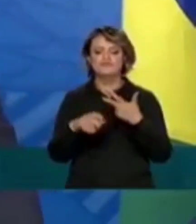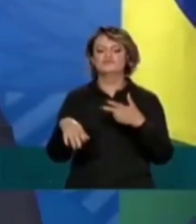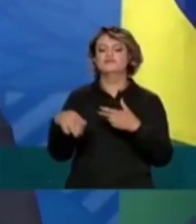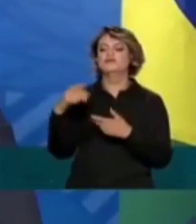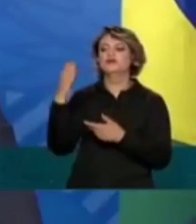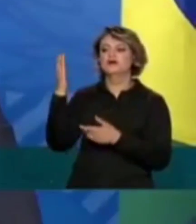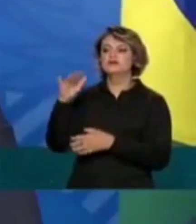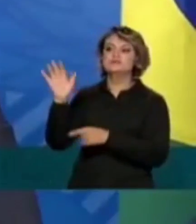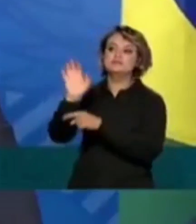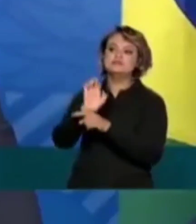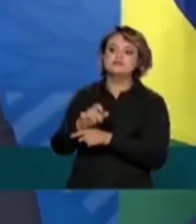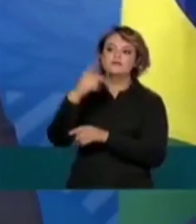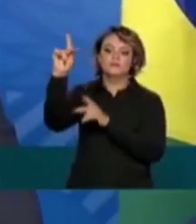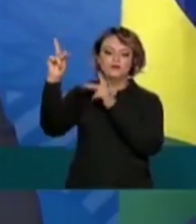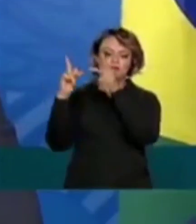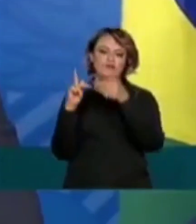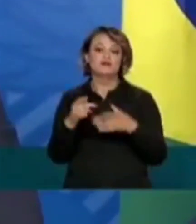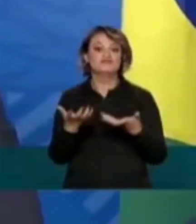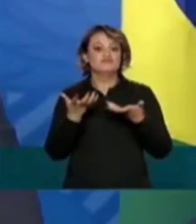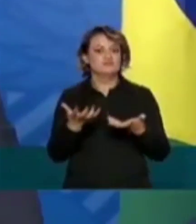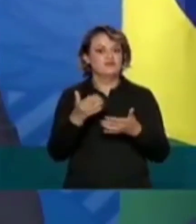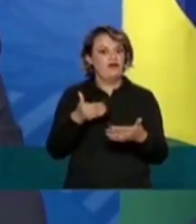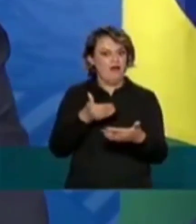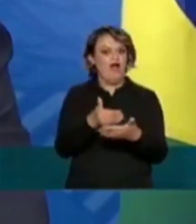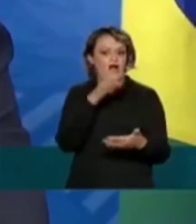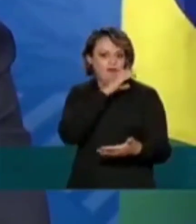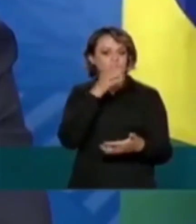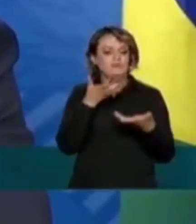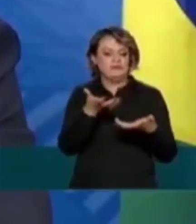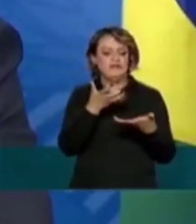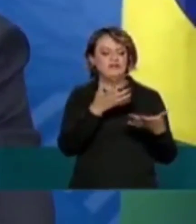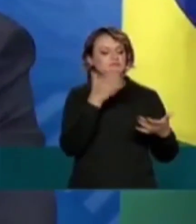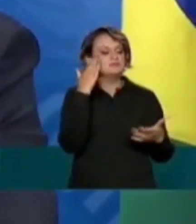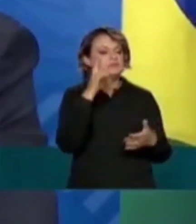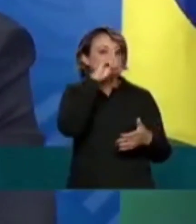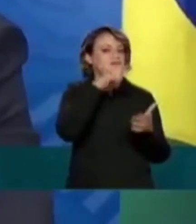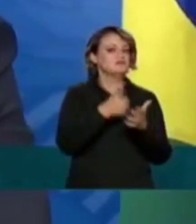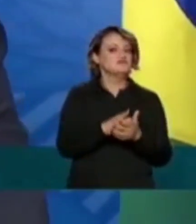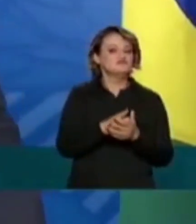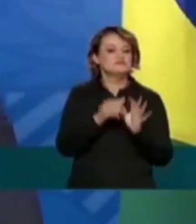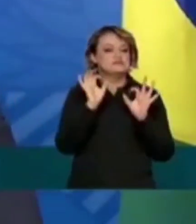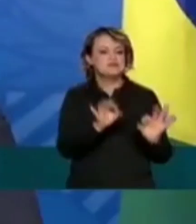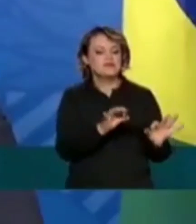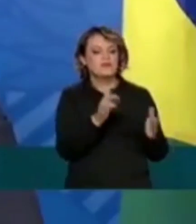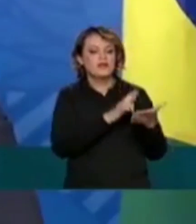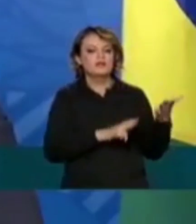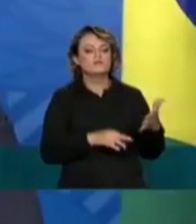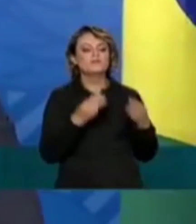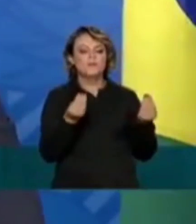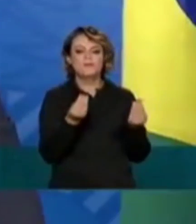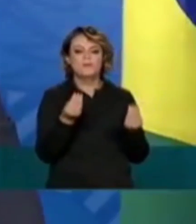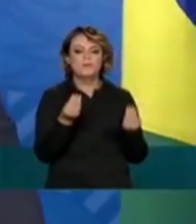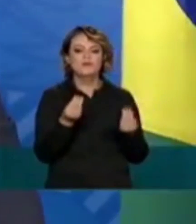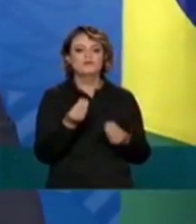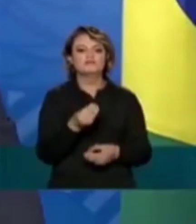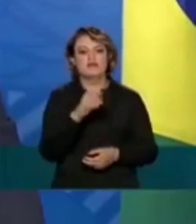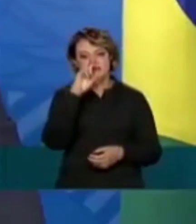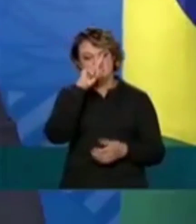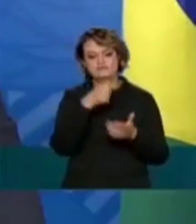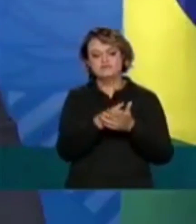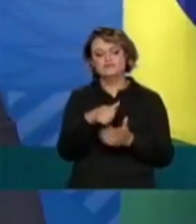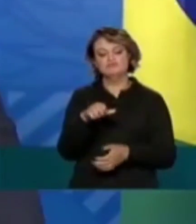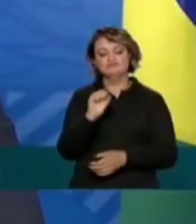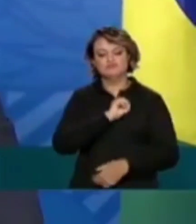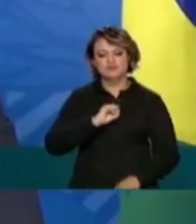estados da Federação, e esperamos muito brevemente ter uma definição em relação a esse relatório do senador Fernando